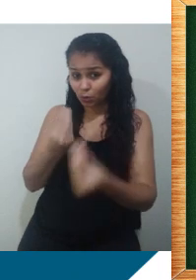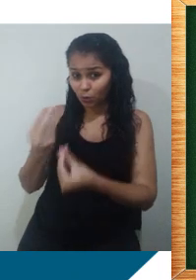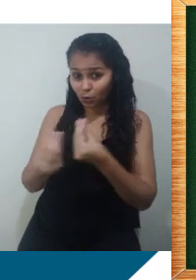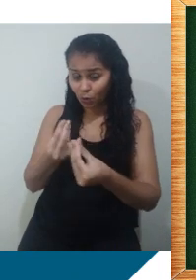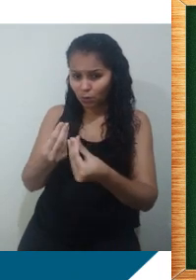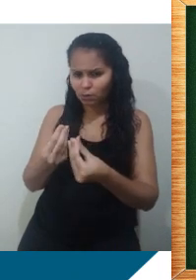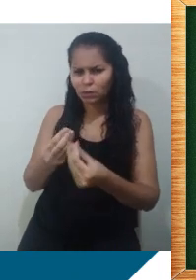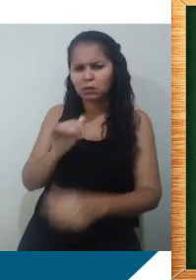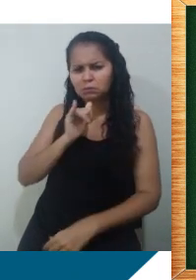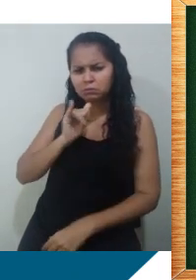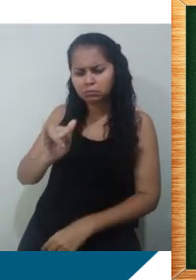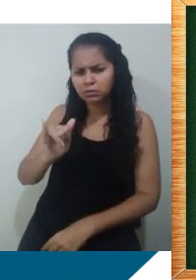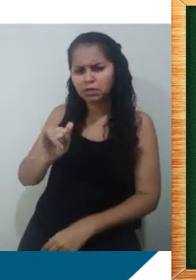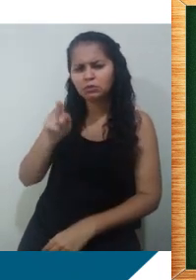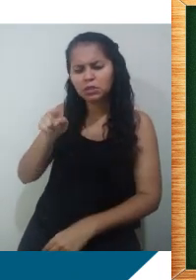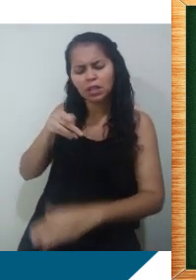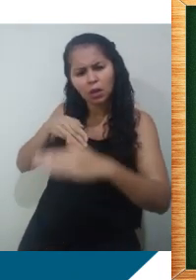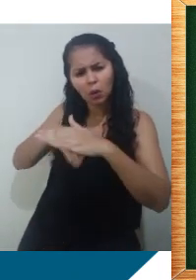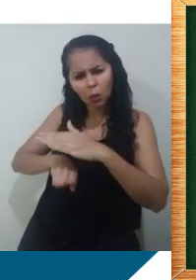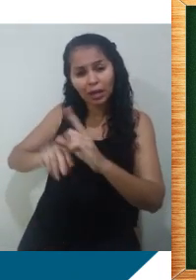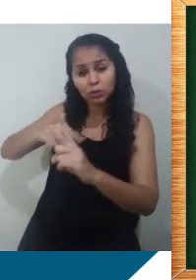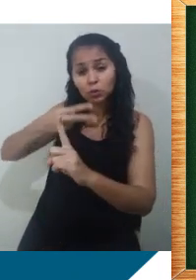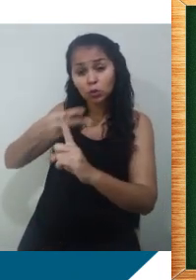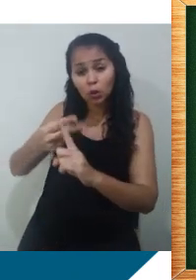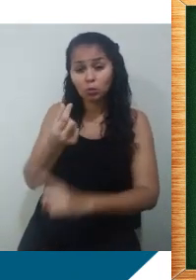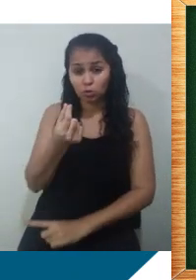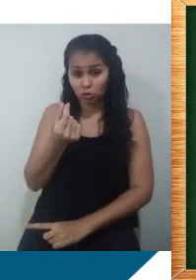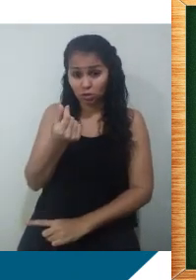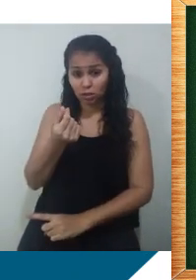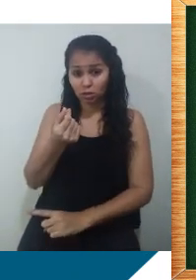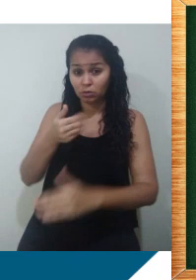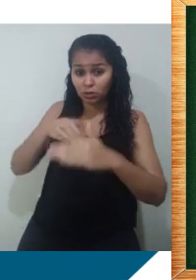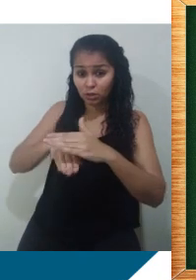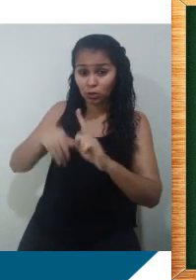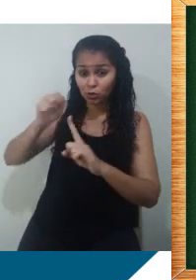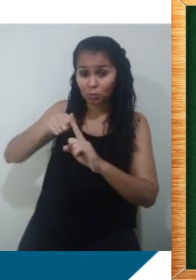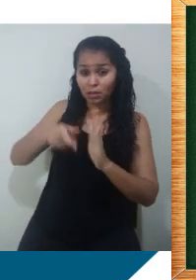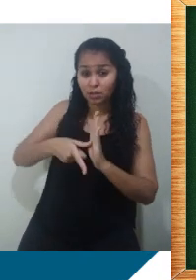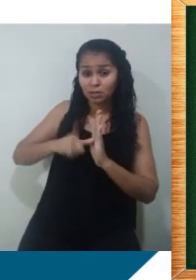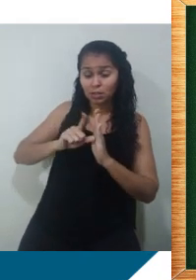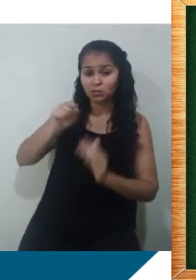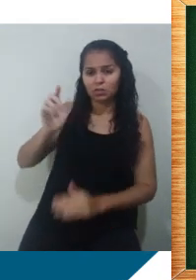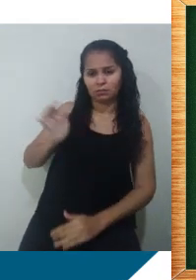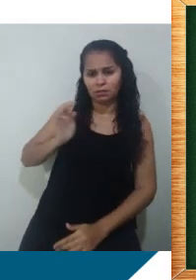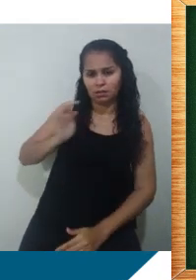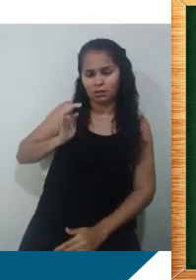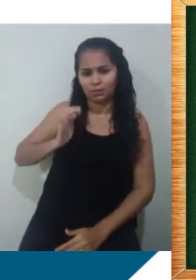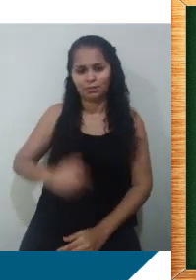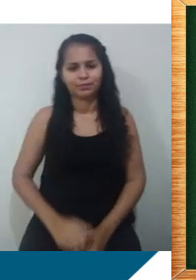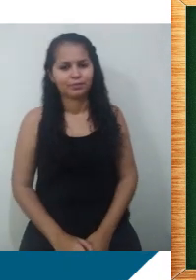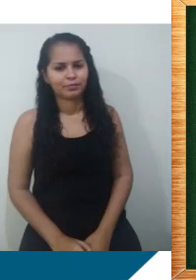forma: Joãozinho, guarde o dobro de dinheiro que foi guardado no mês anterior, e assim você ficará